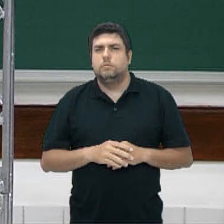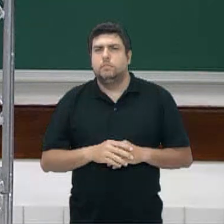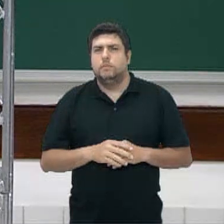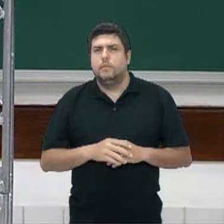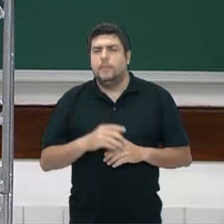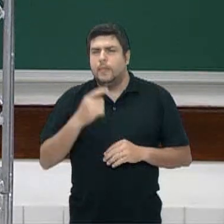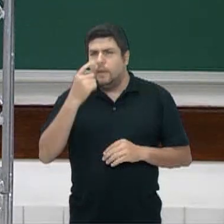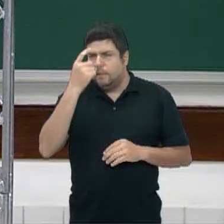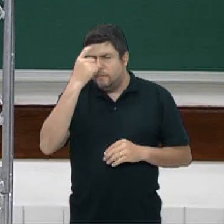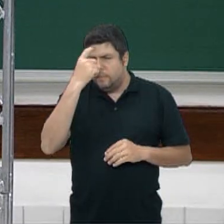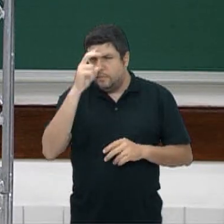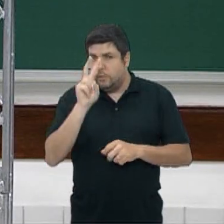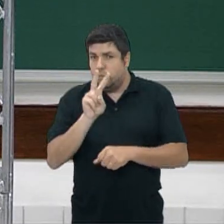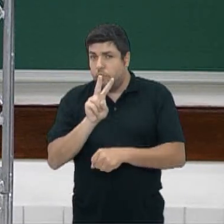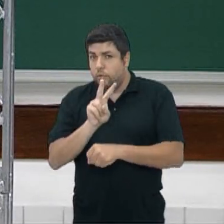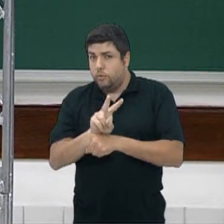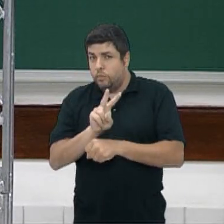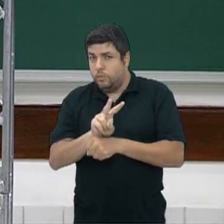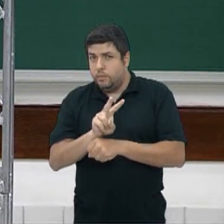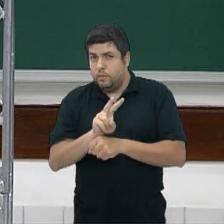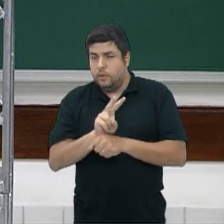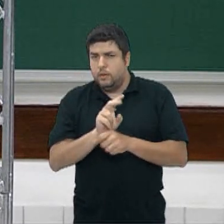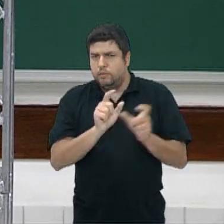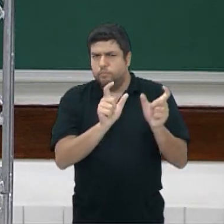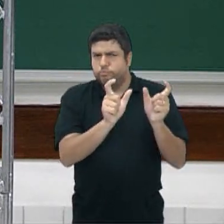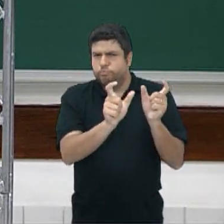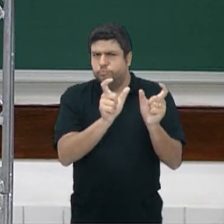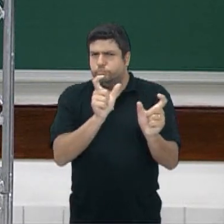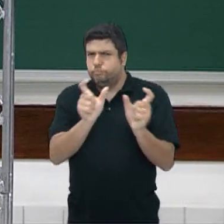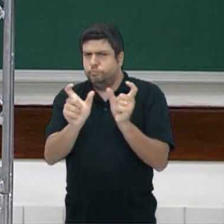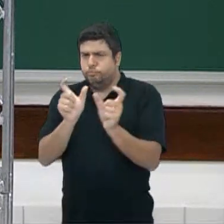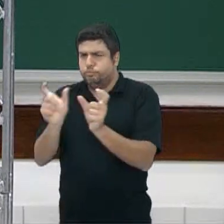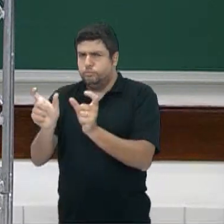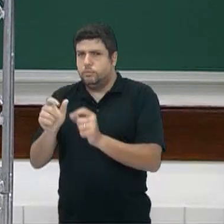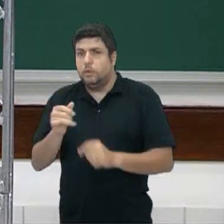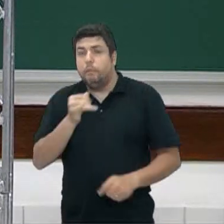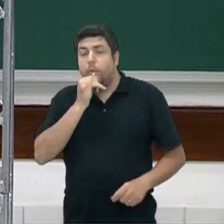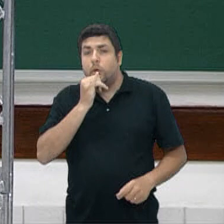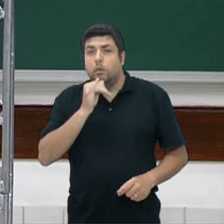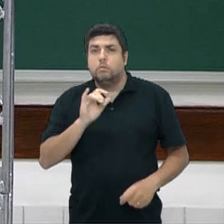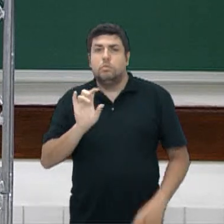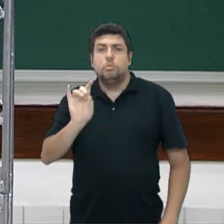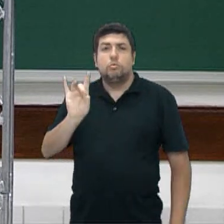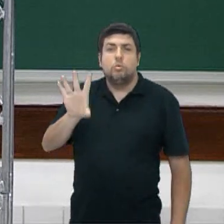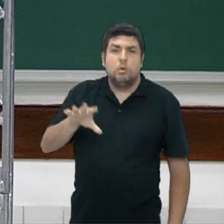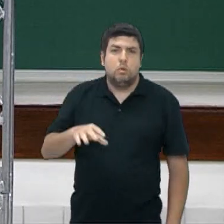Palavrinhas, como eu já disse para vocês em aulas anteriores, tomar cuidado com palavrinhas que taxam do tipo apenas,